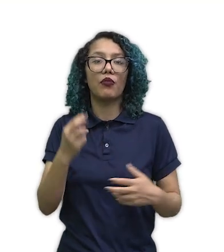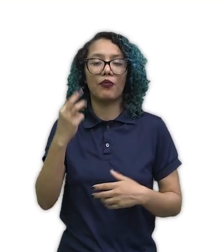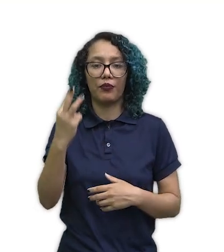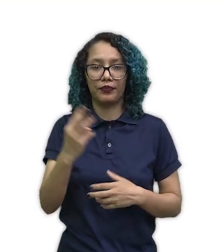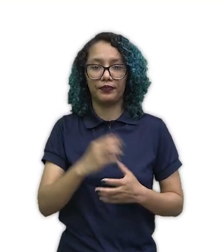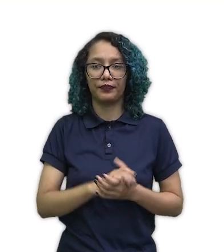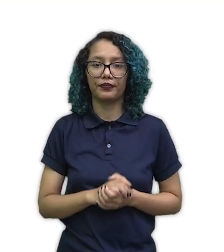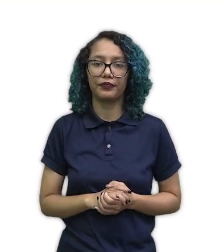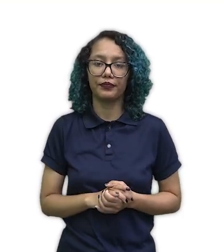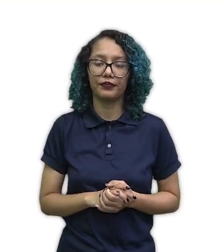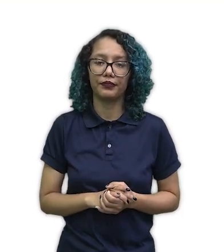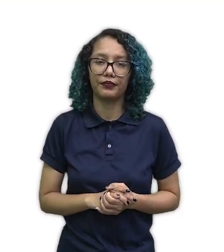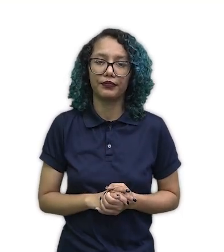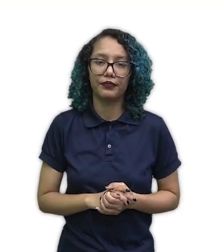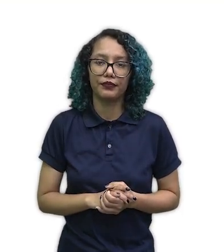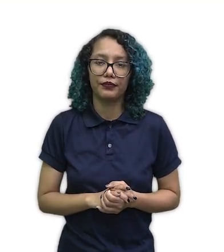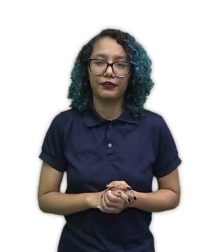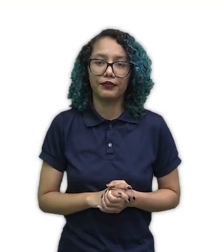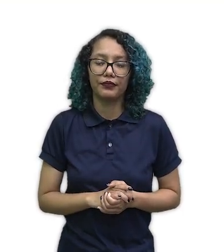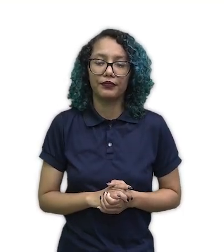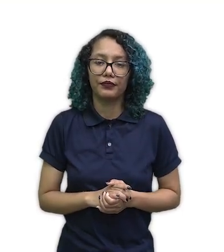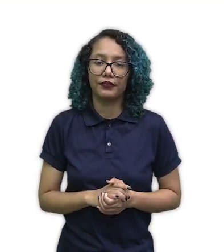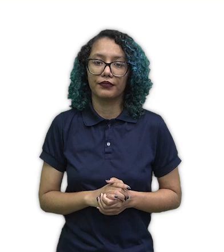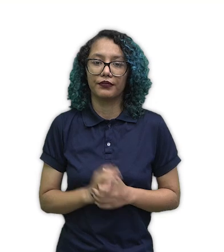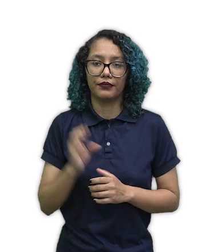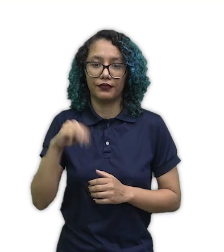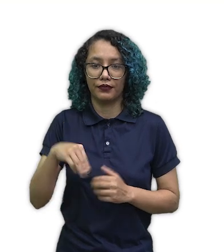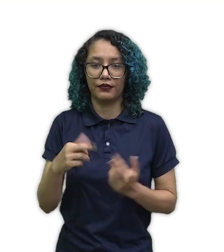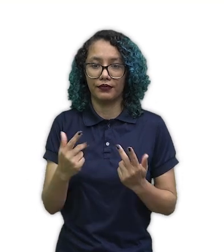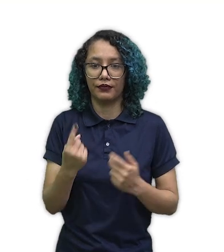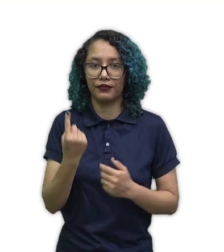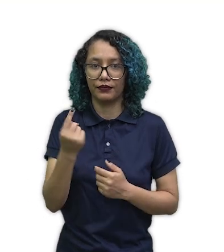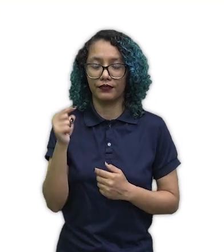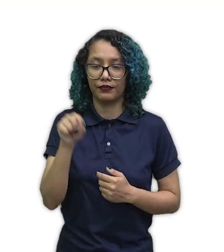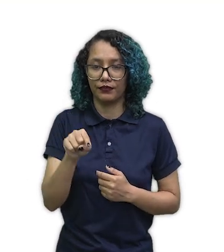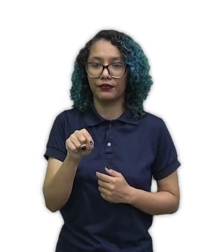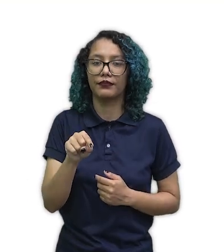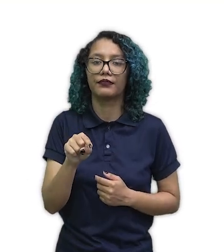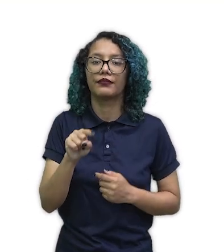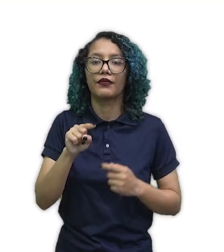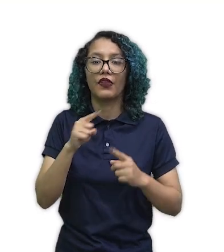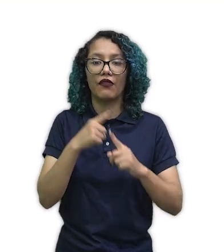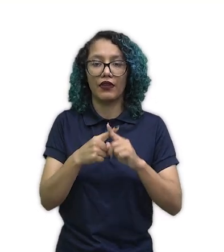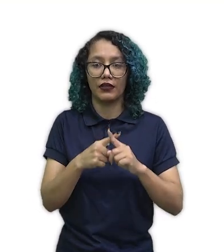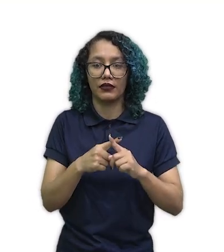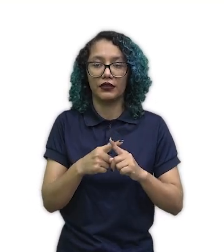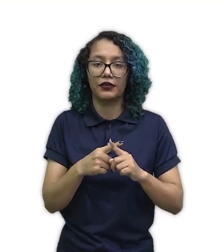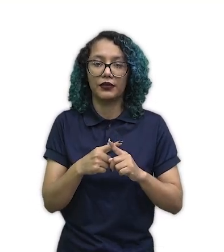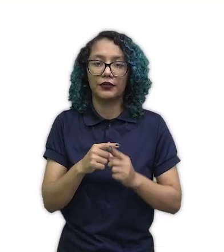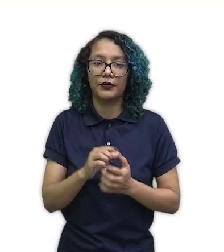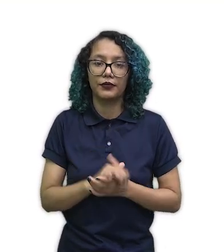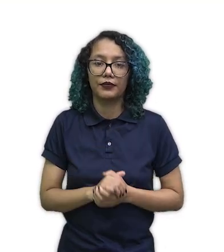3. Montante igual a R$1.000 vezes